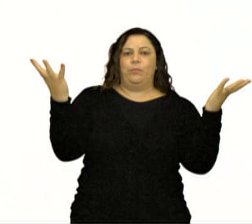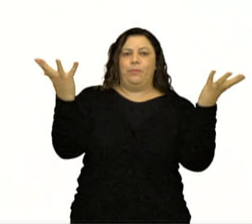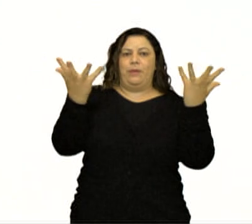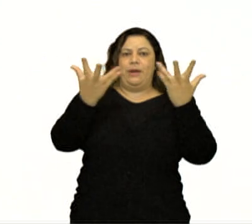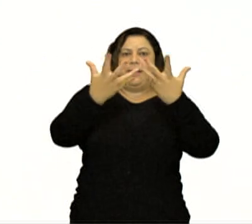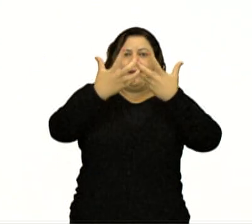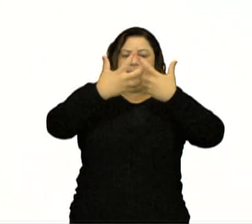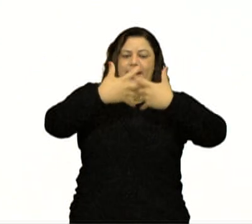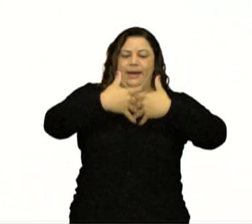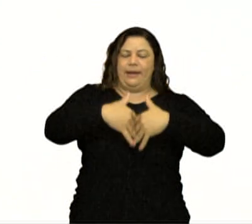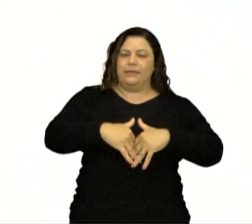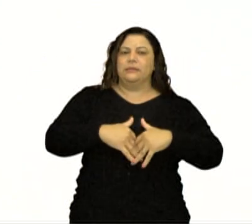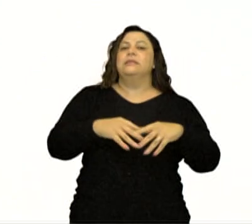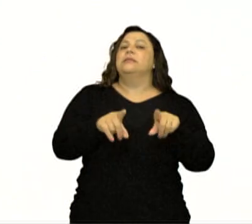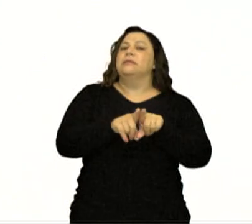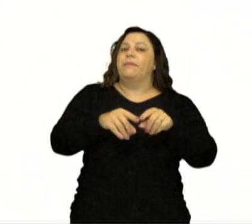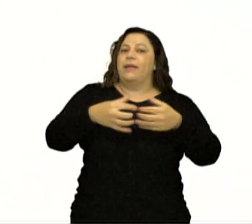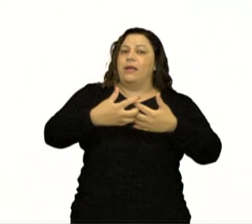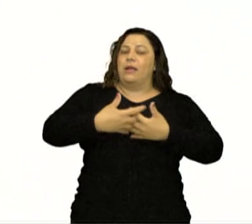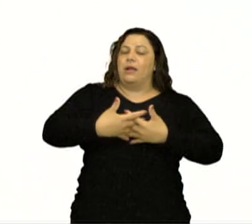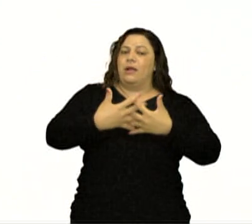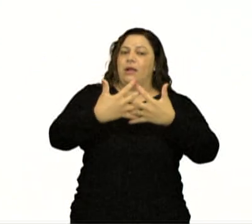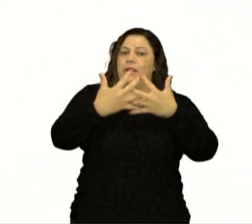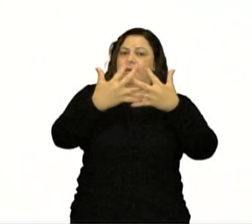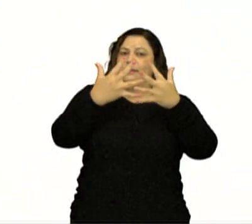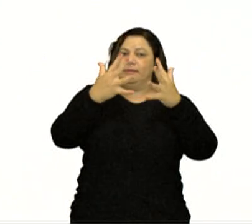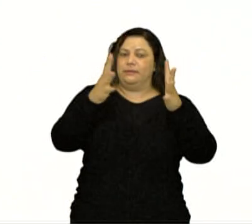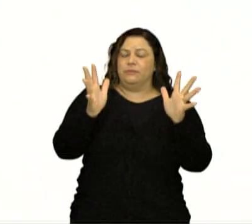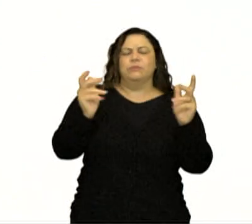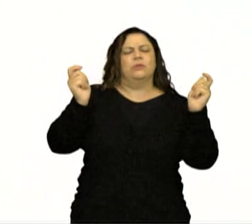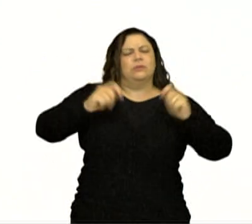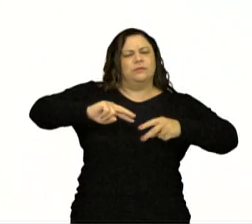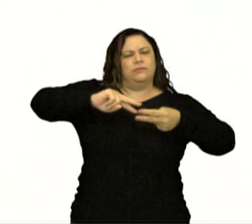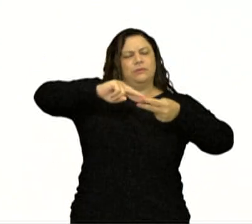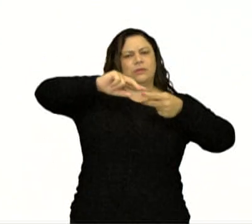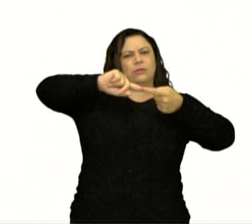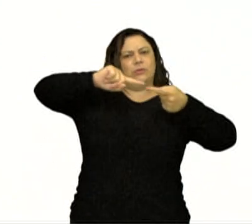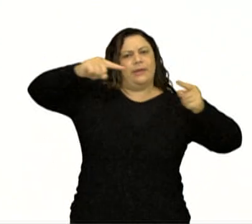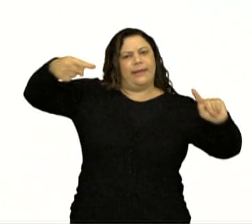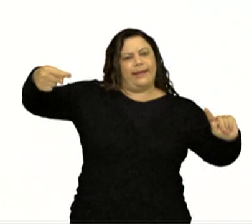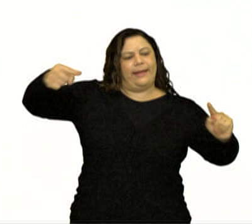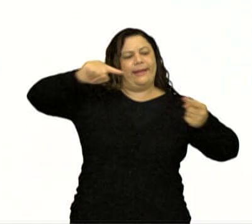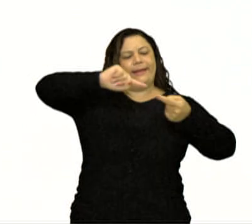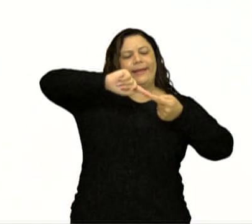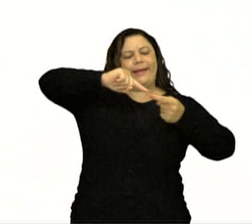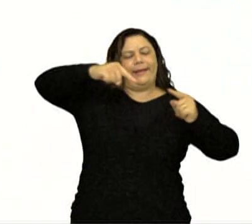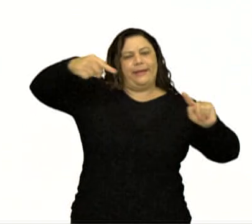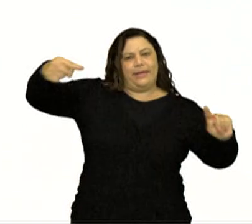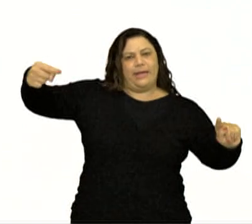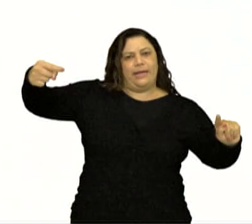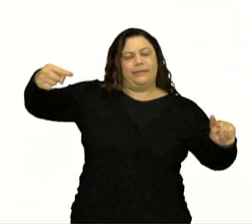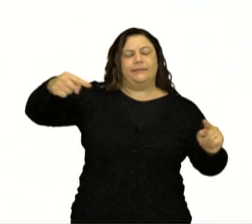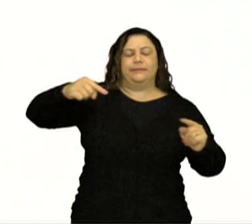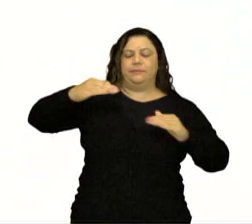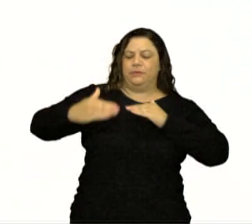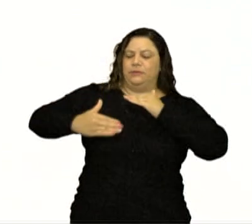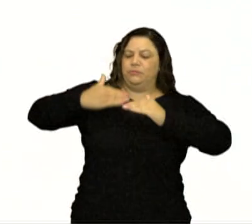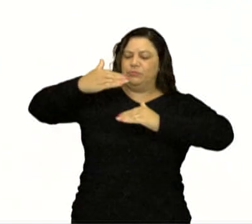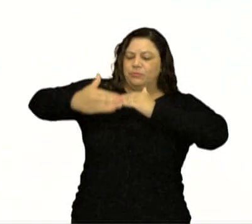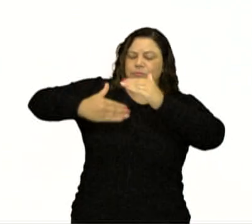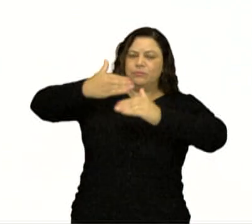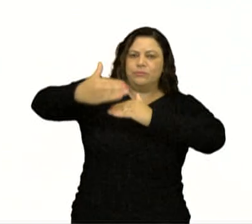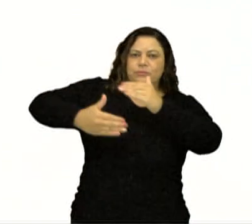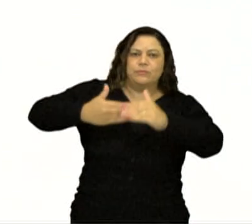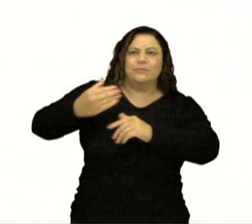abertura desse DNA, também pode ser feita a molécula de RNA, que vai ser, né, vai fazer, passar por todo o processo que eu falei, de lá